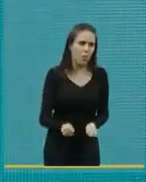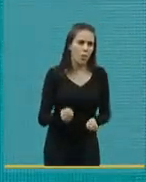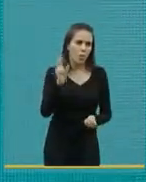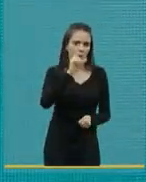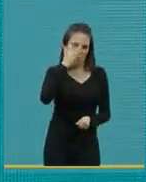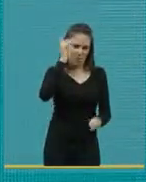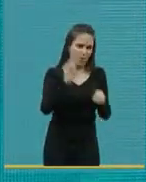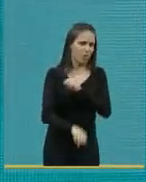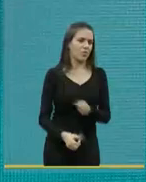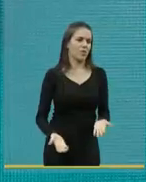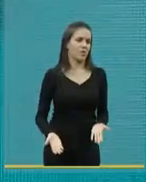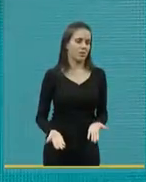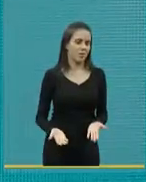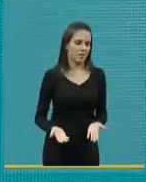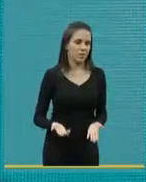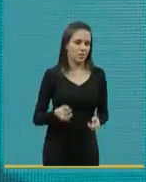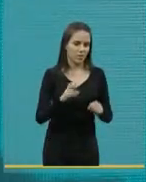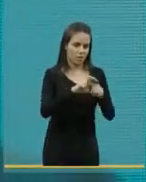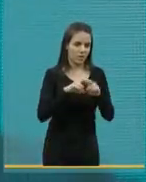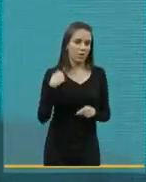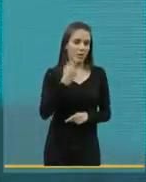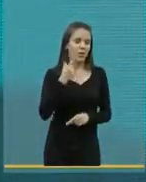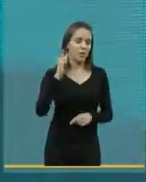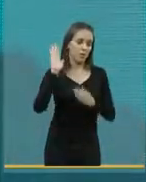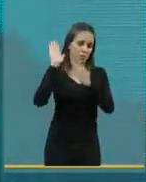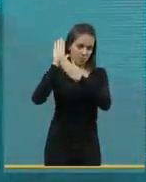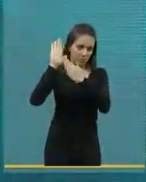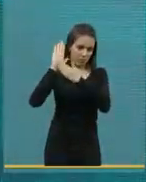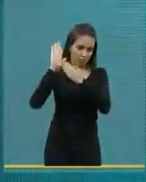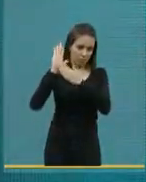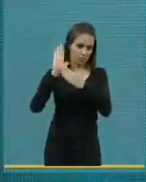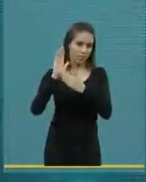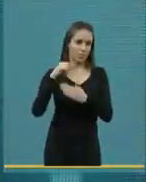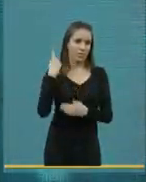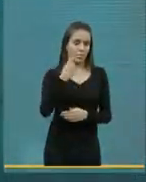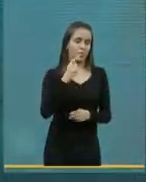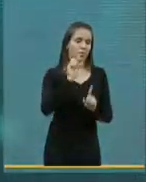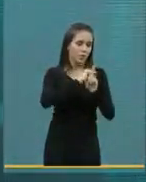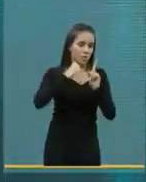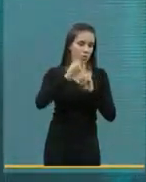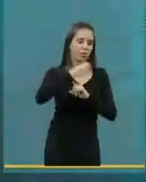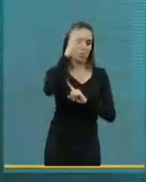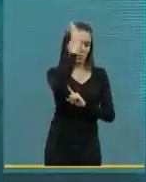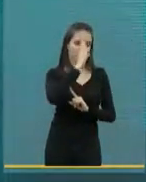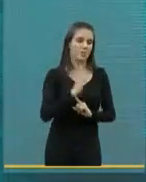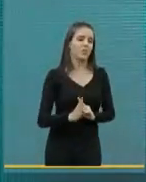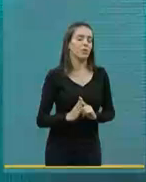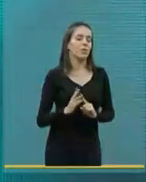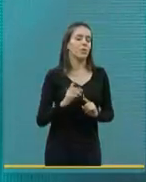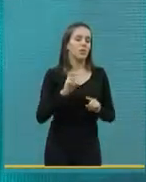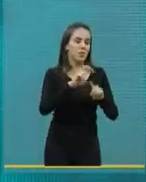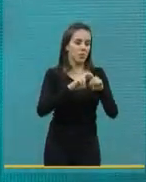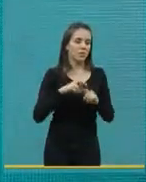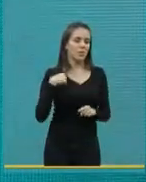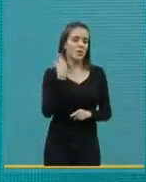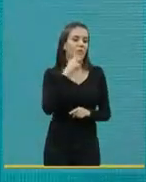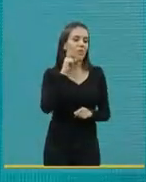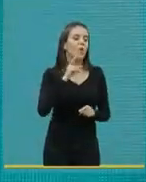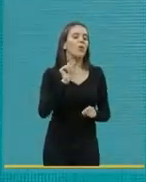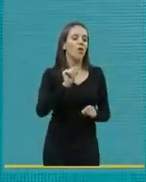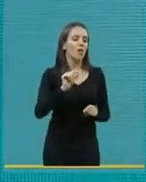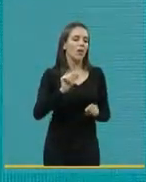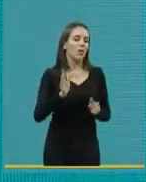violência não só essa proposta que é nefasta para a sociedade brasileira porque penaliza os mais pobres